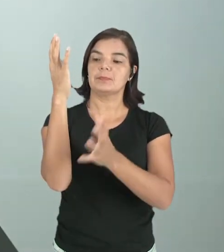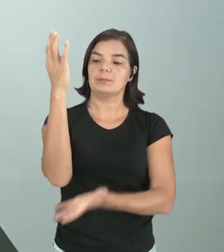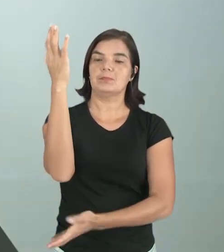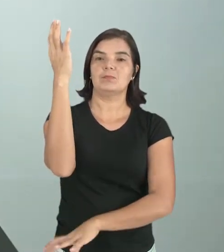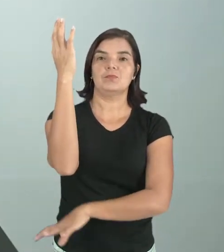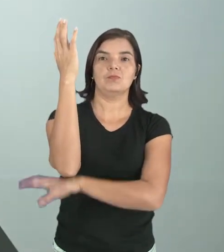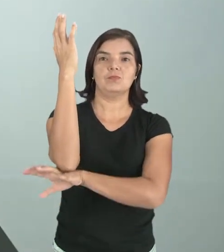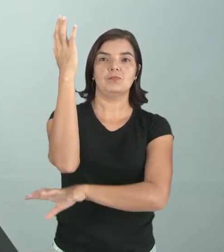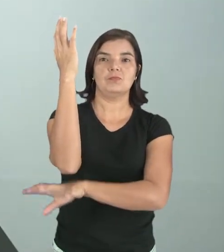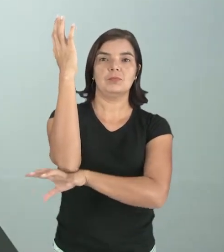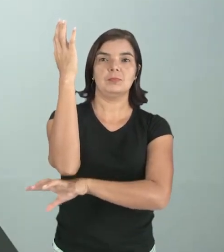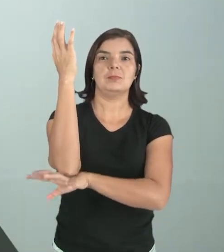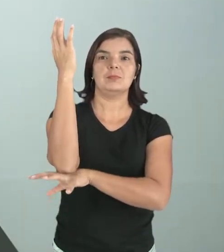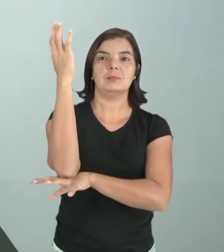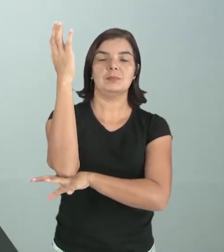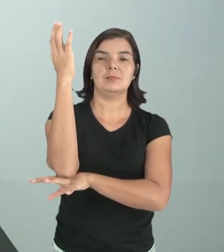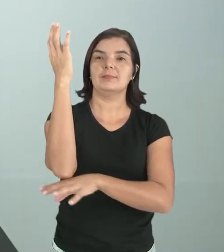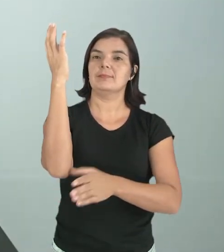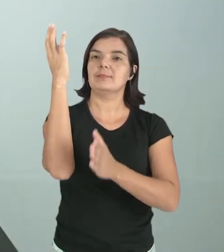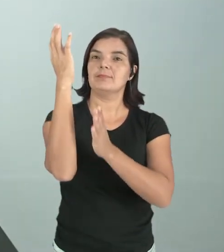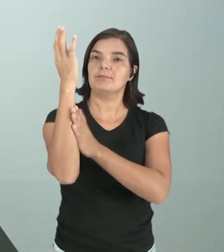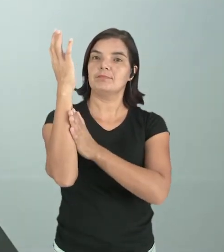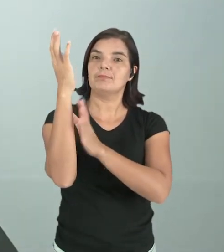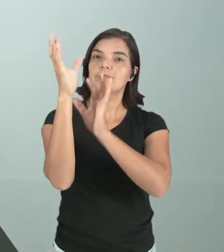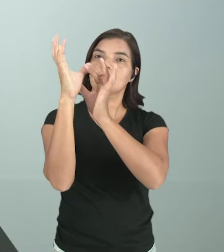partes, elas são